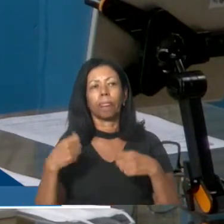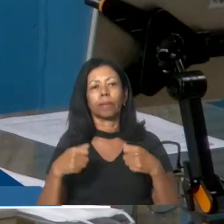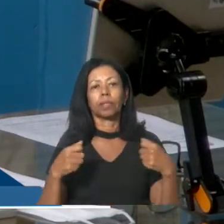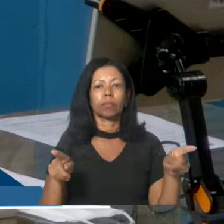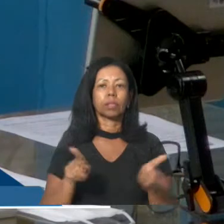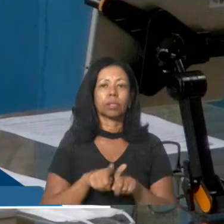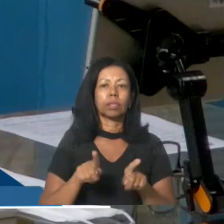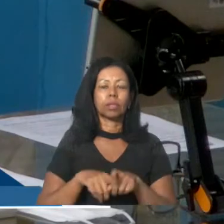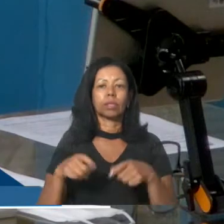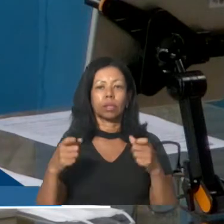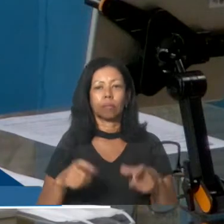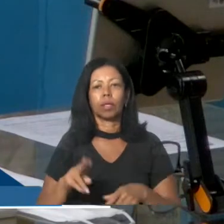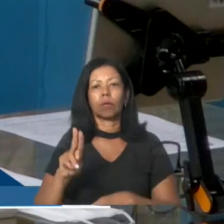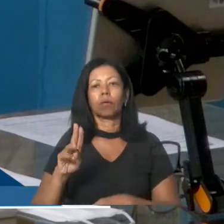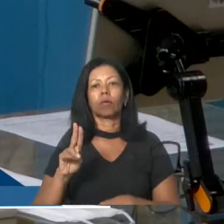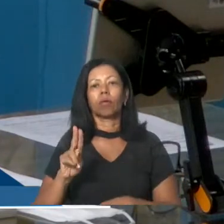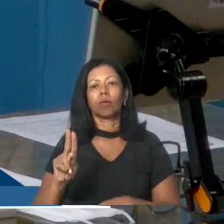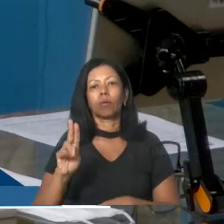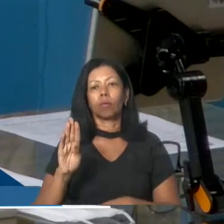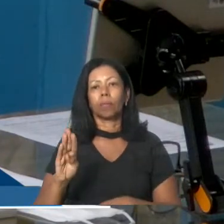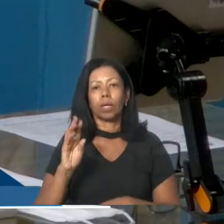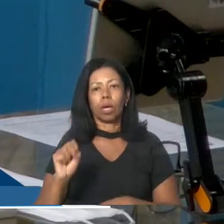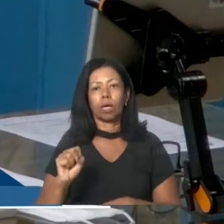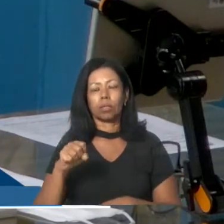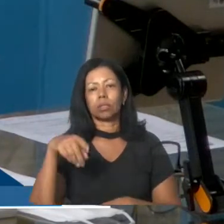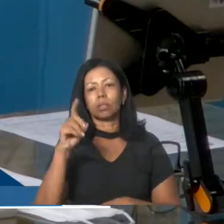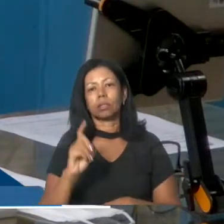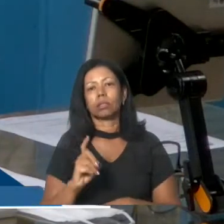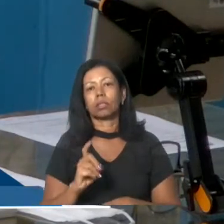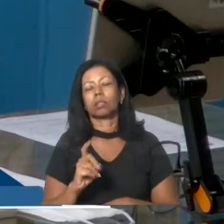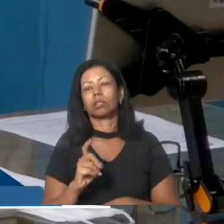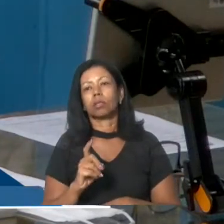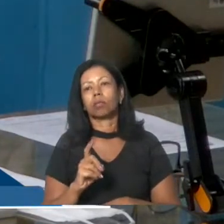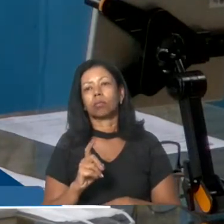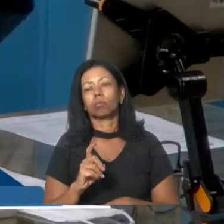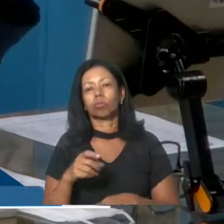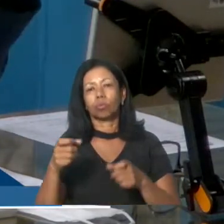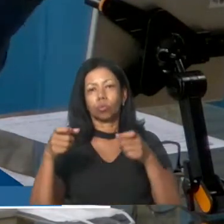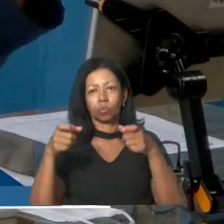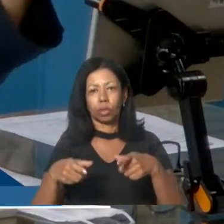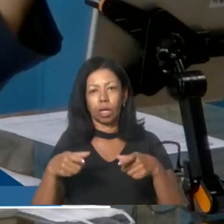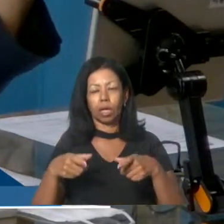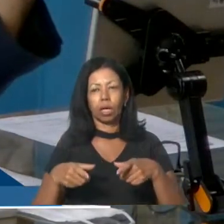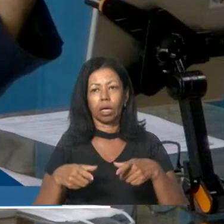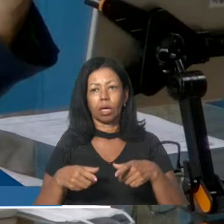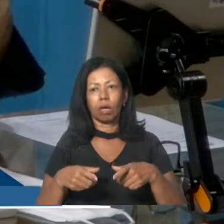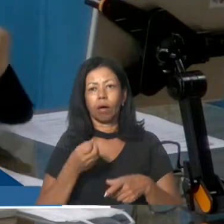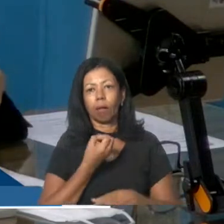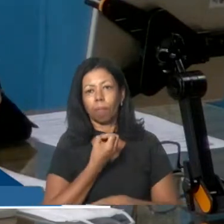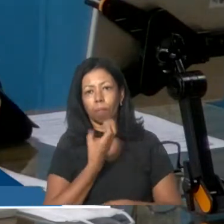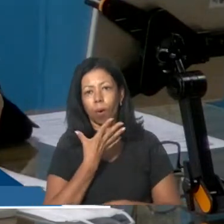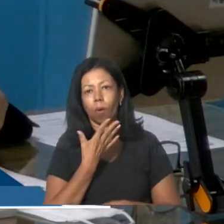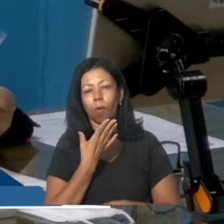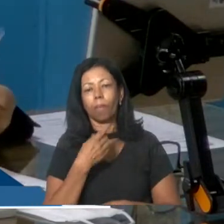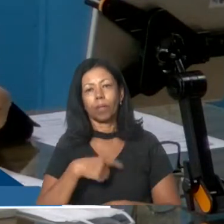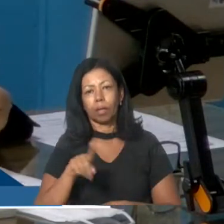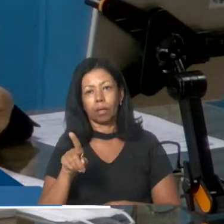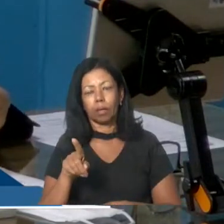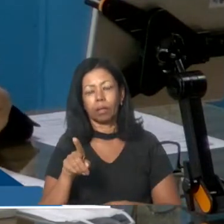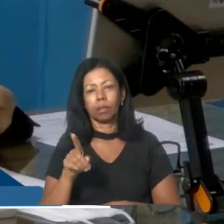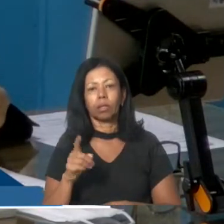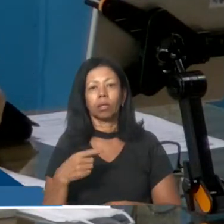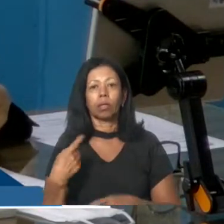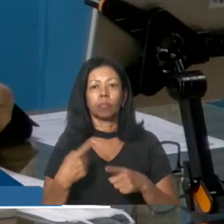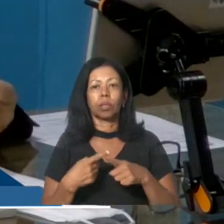ter unidades básicas de saúde que seja um lugar habitável, porque tem lugar hoje que não tem condição de você